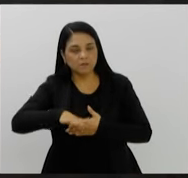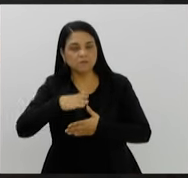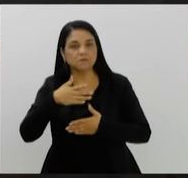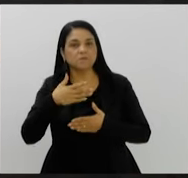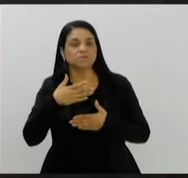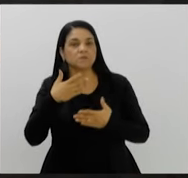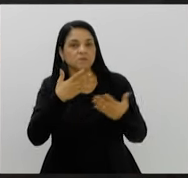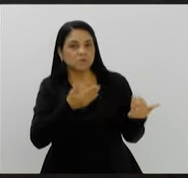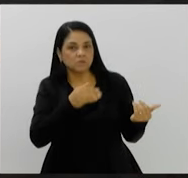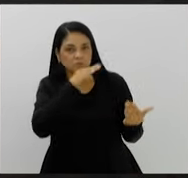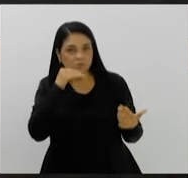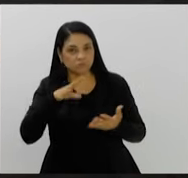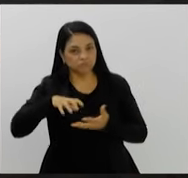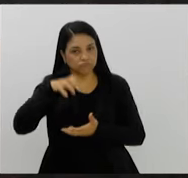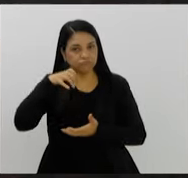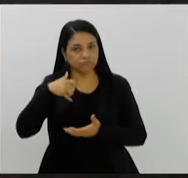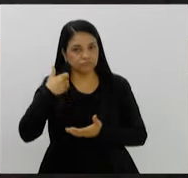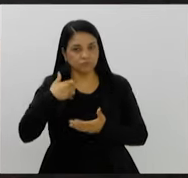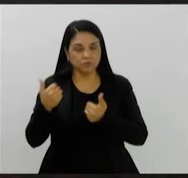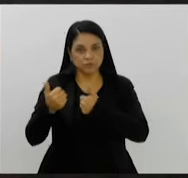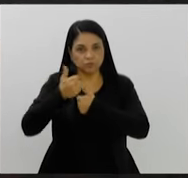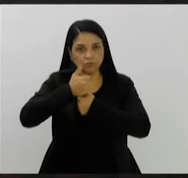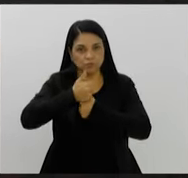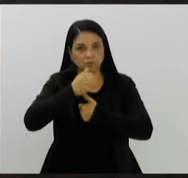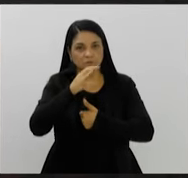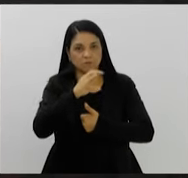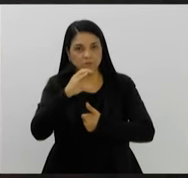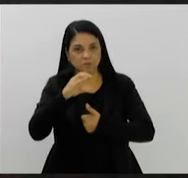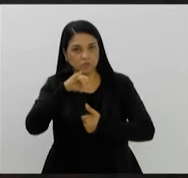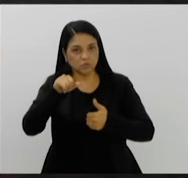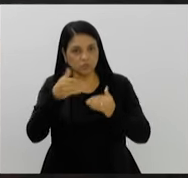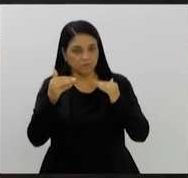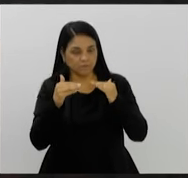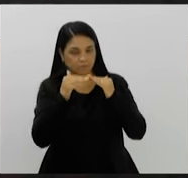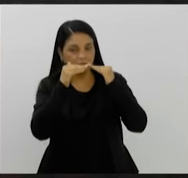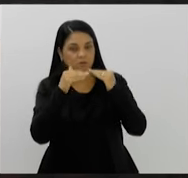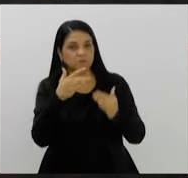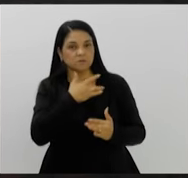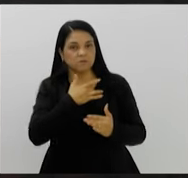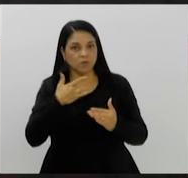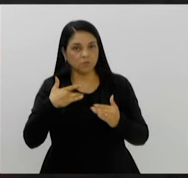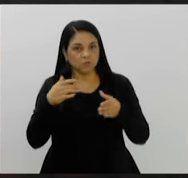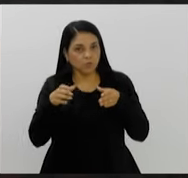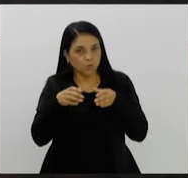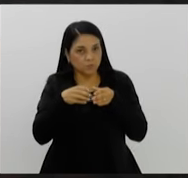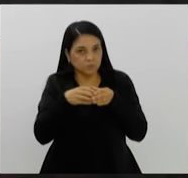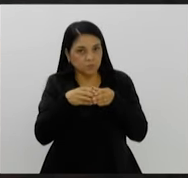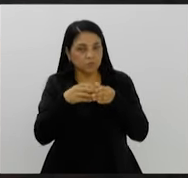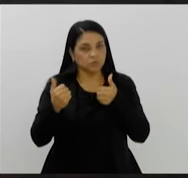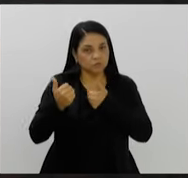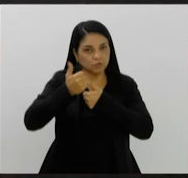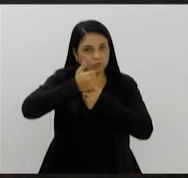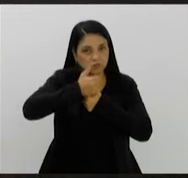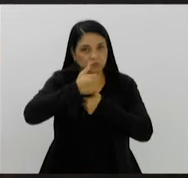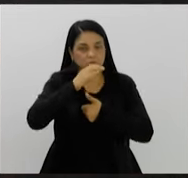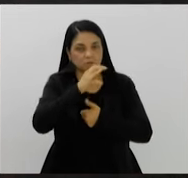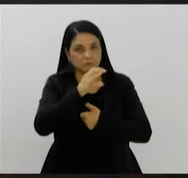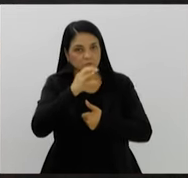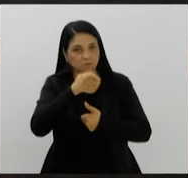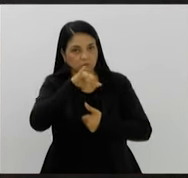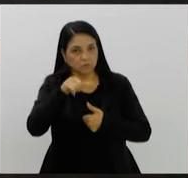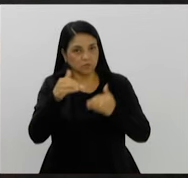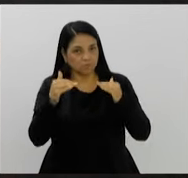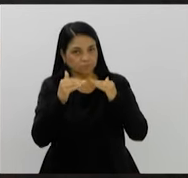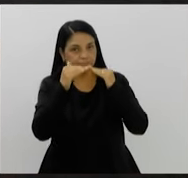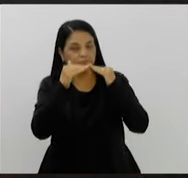Idoso favorável com substitutivo da ccj de saúde favorável com substitutivo da ccj